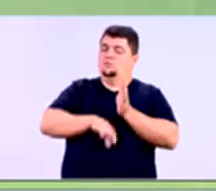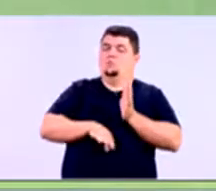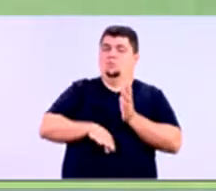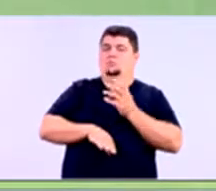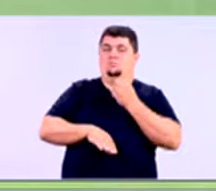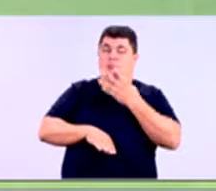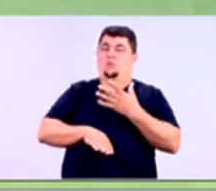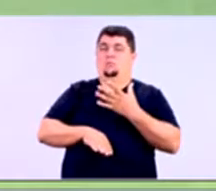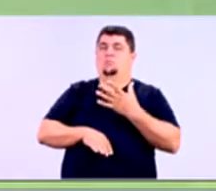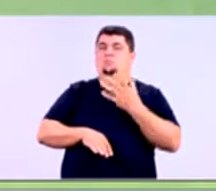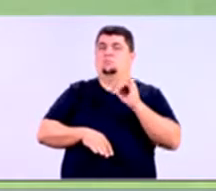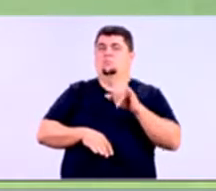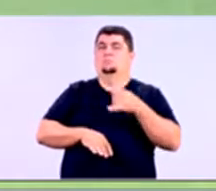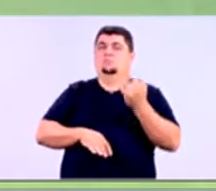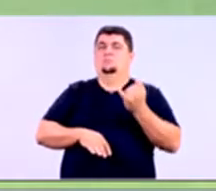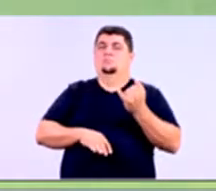desconto.